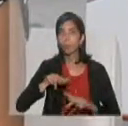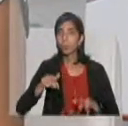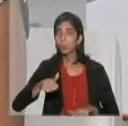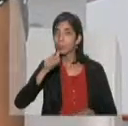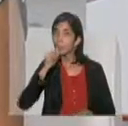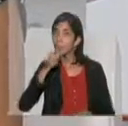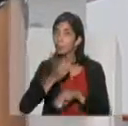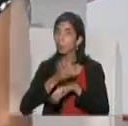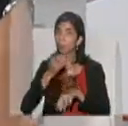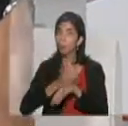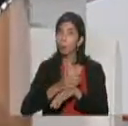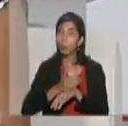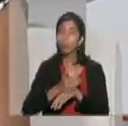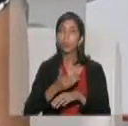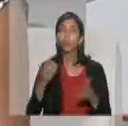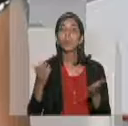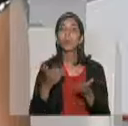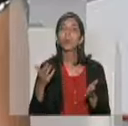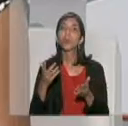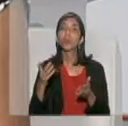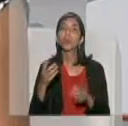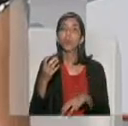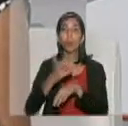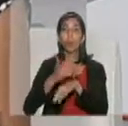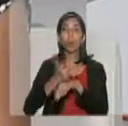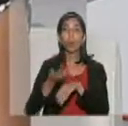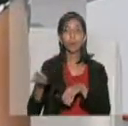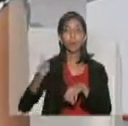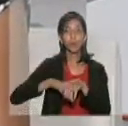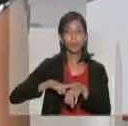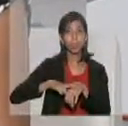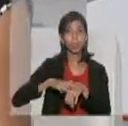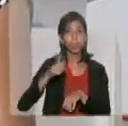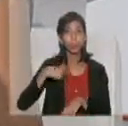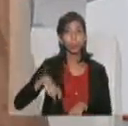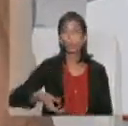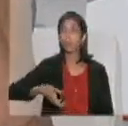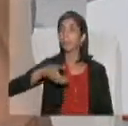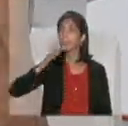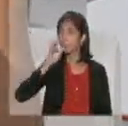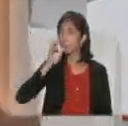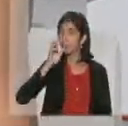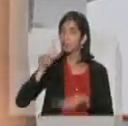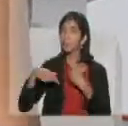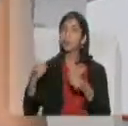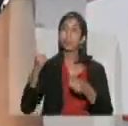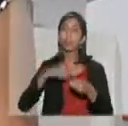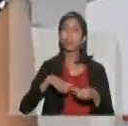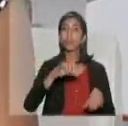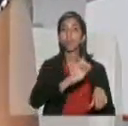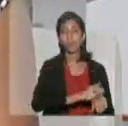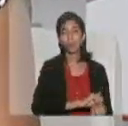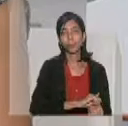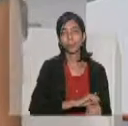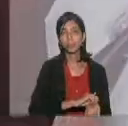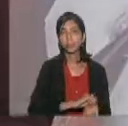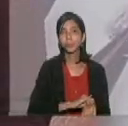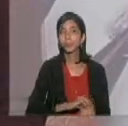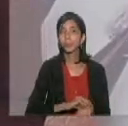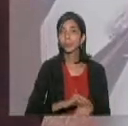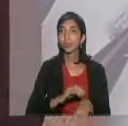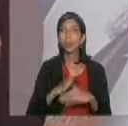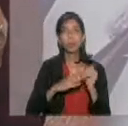para dormir. Com aquela sobra de comida na boca, ela pode engasgar. Então tem que olhar embaixo da língua também, não é limpar a boca só, Sim, guardar na pia, não. Tem que dar